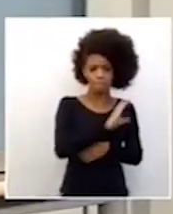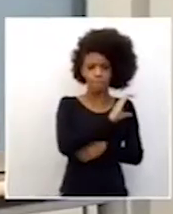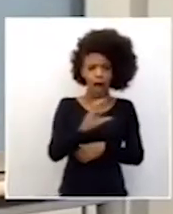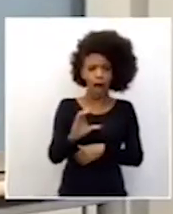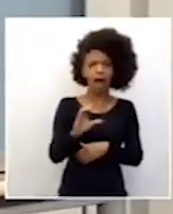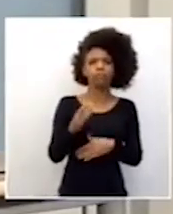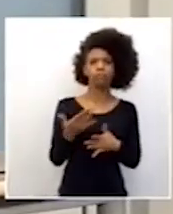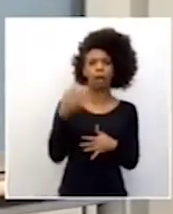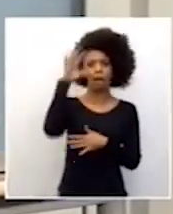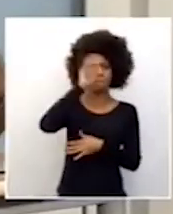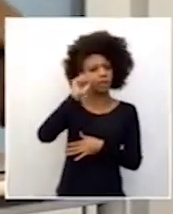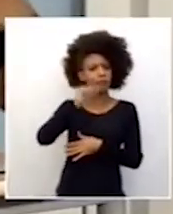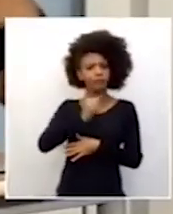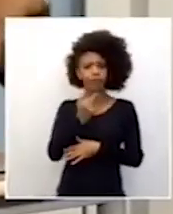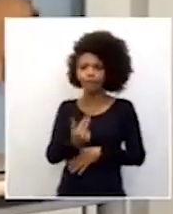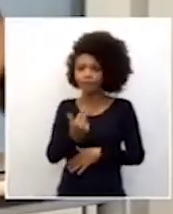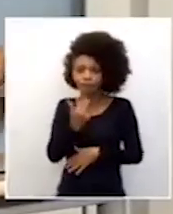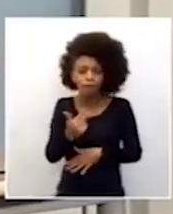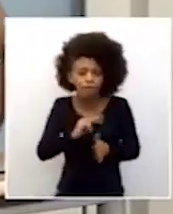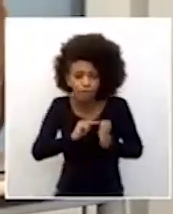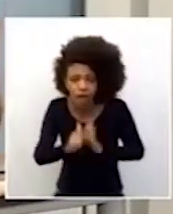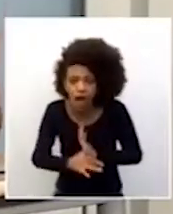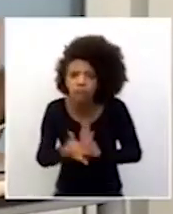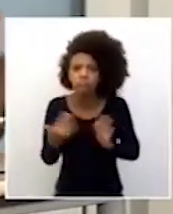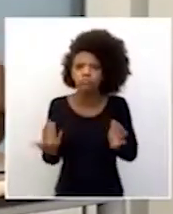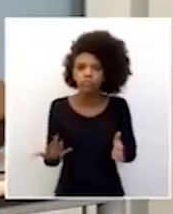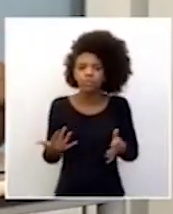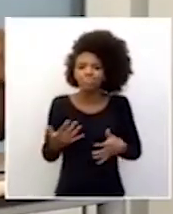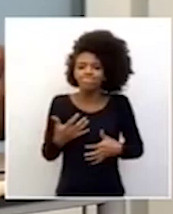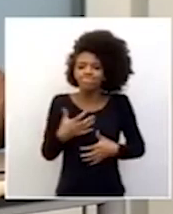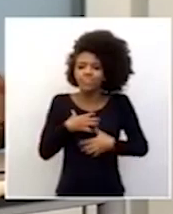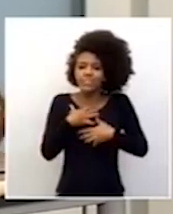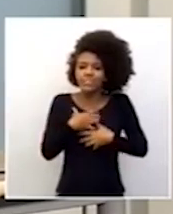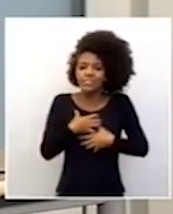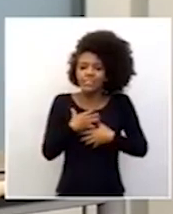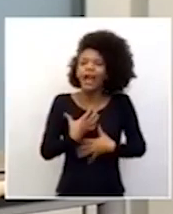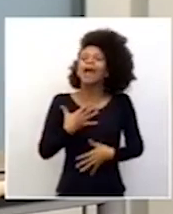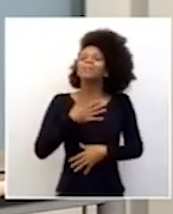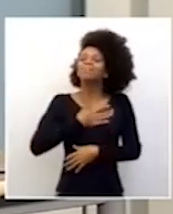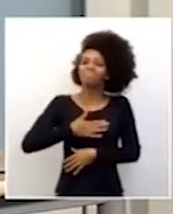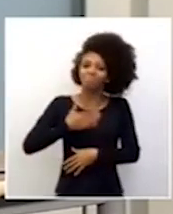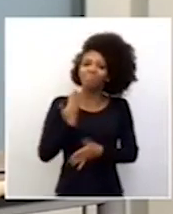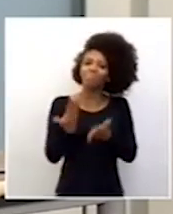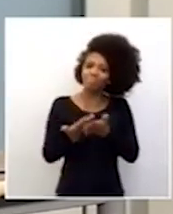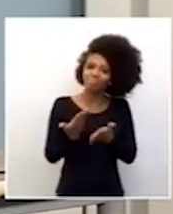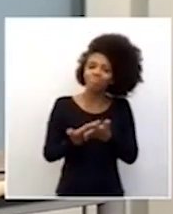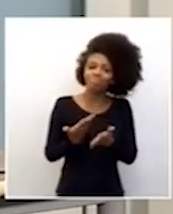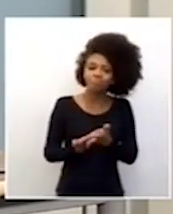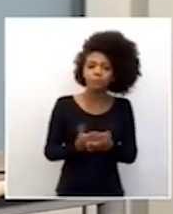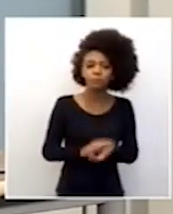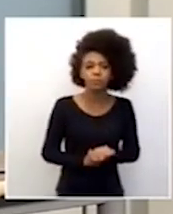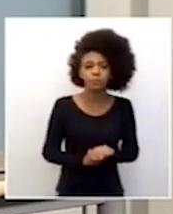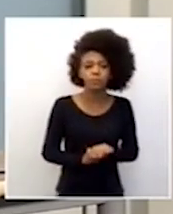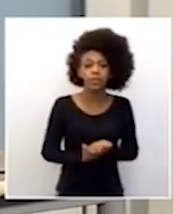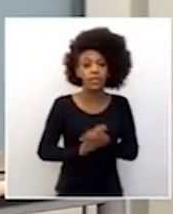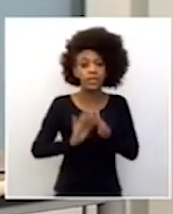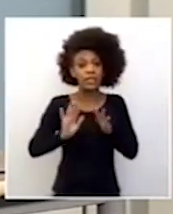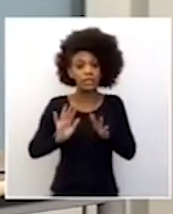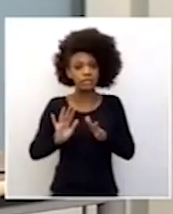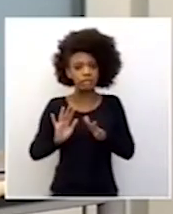latim. Ele era uma pessoa que tinha esse afã por estudar. E tem uma história bem engraçada que fala que ele